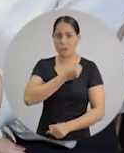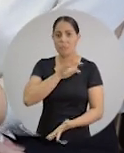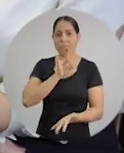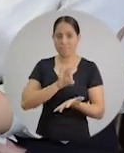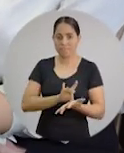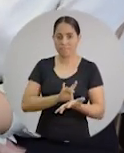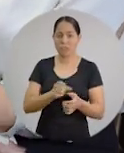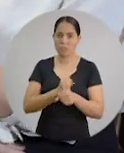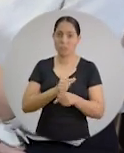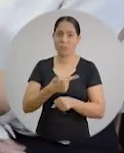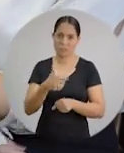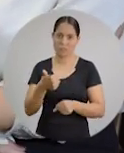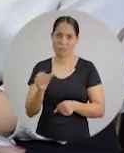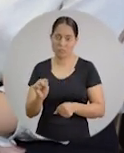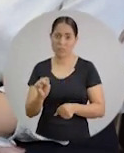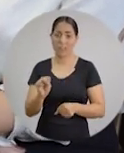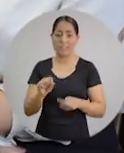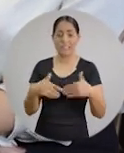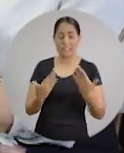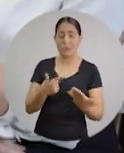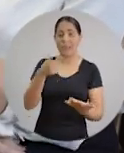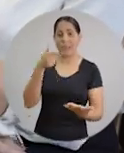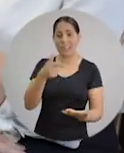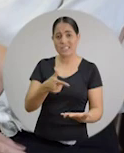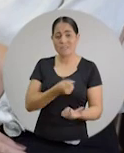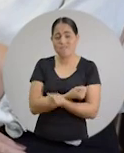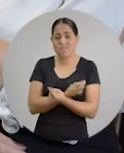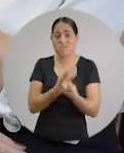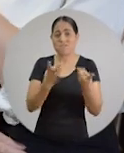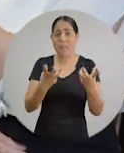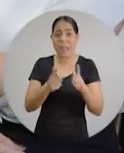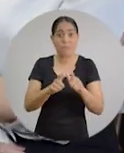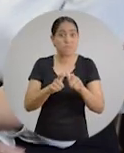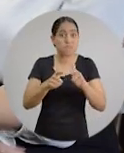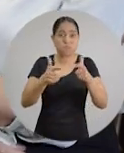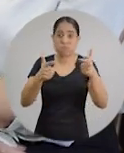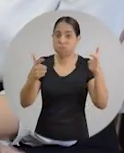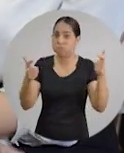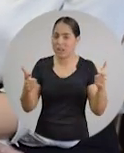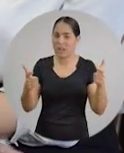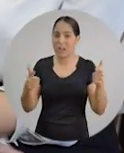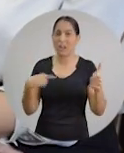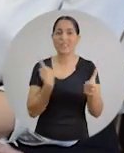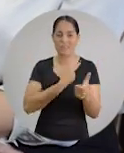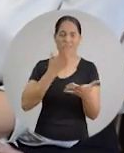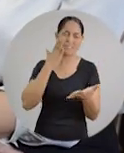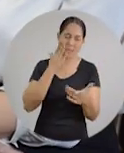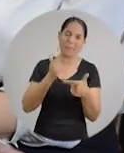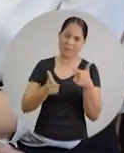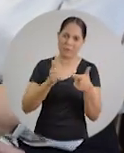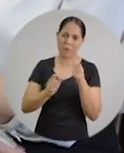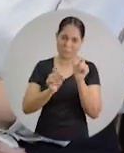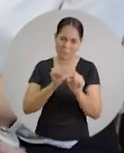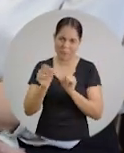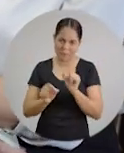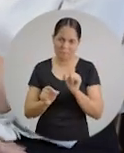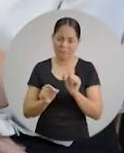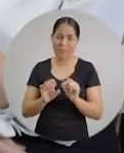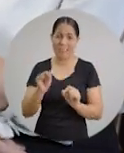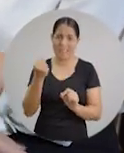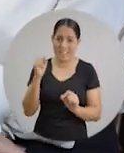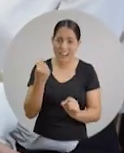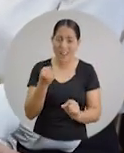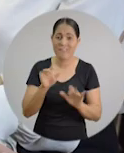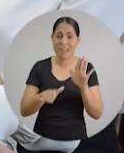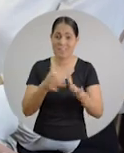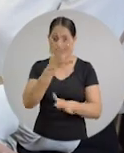de 2018. E, na verdade, esse número ele é muito maior, porque a gente sabe que no feminicídio um problema grave é o